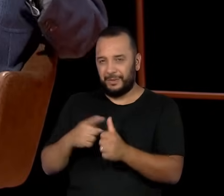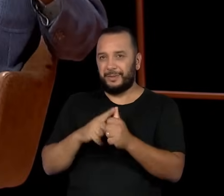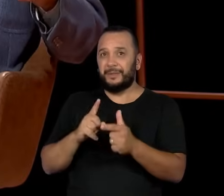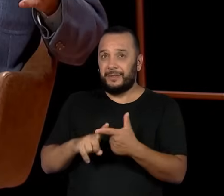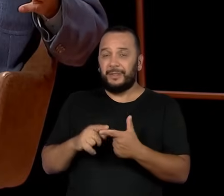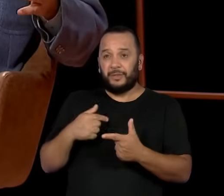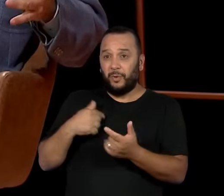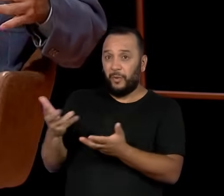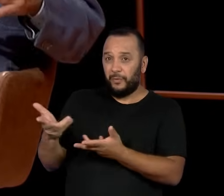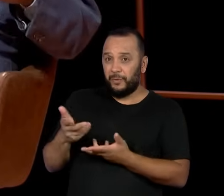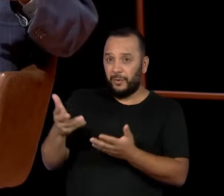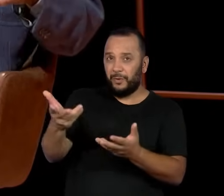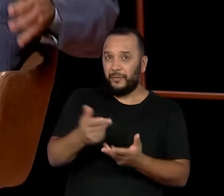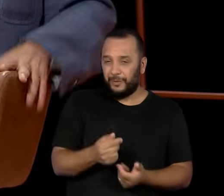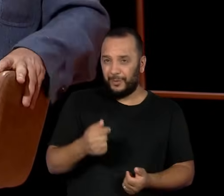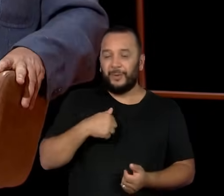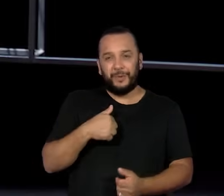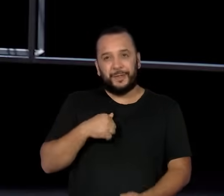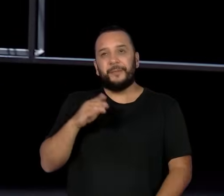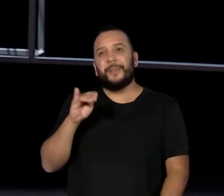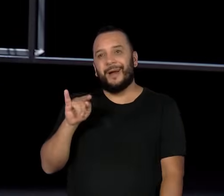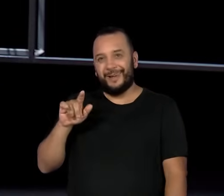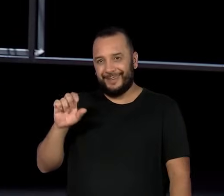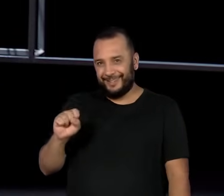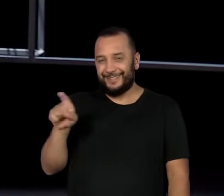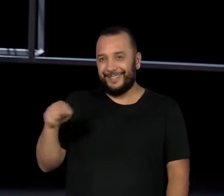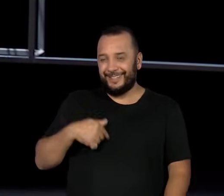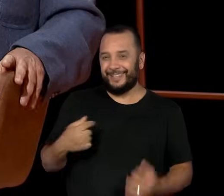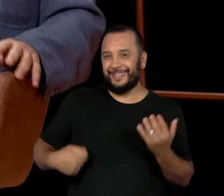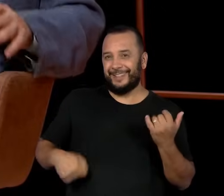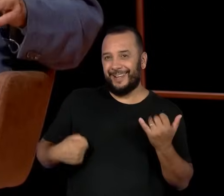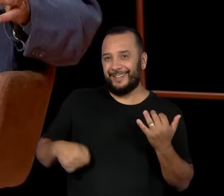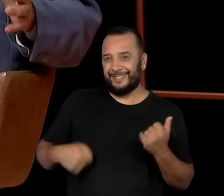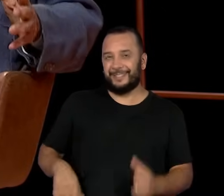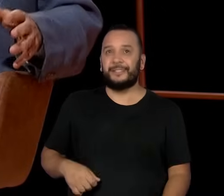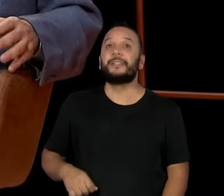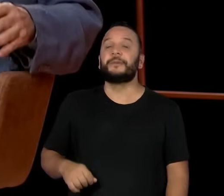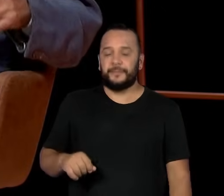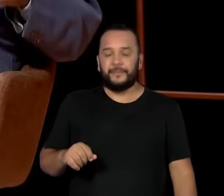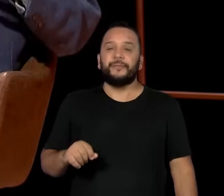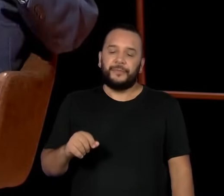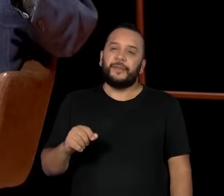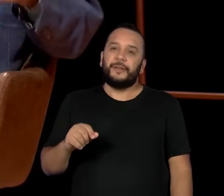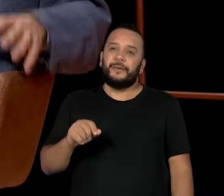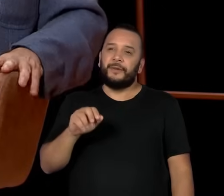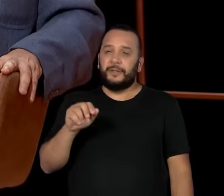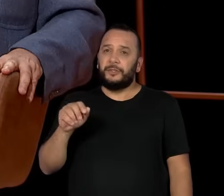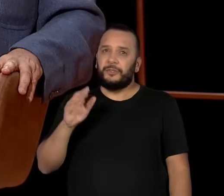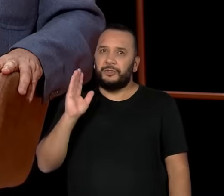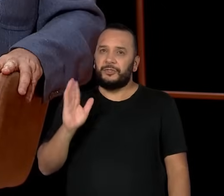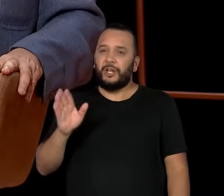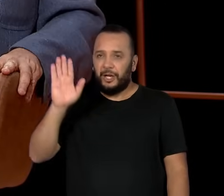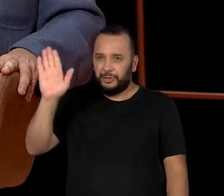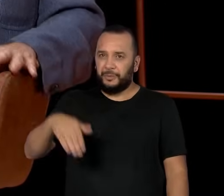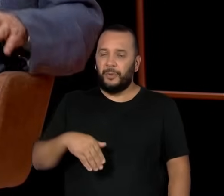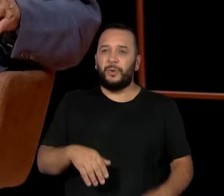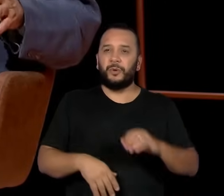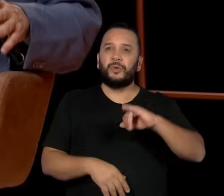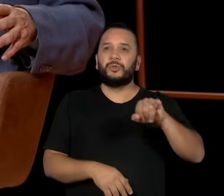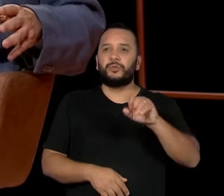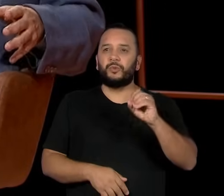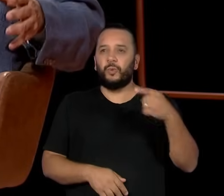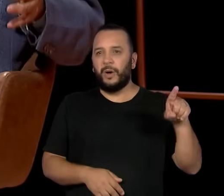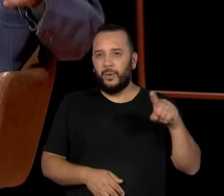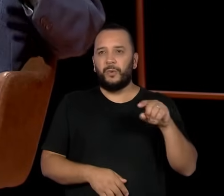pensavam que era um escoteiro, não sabia que era um guitarrista. Vinícius e Baden, fomos acordar o João Gilberto às 6 da